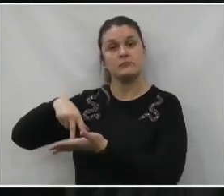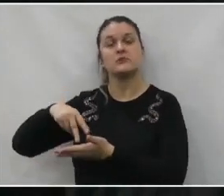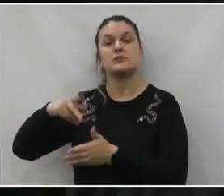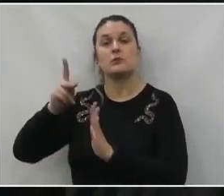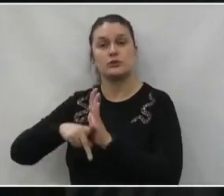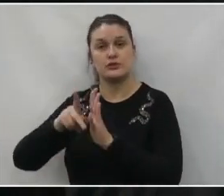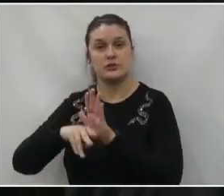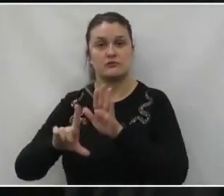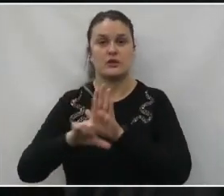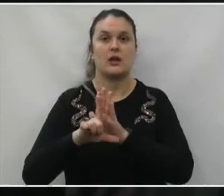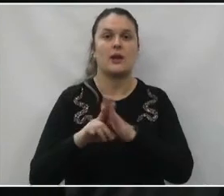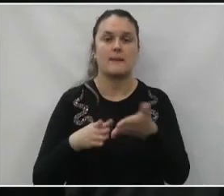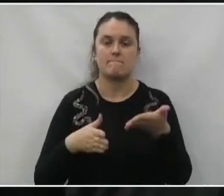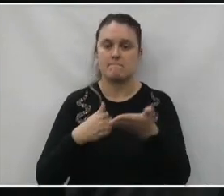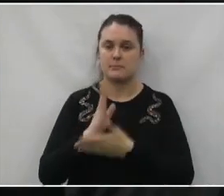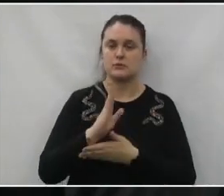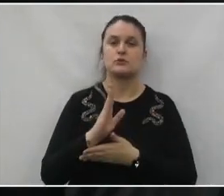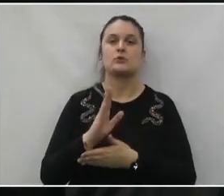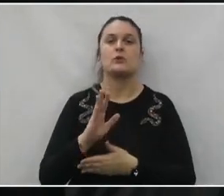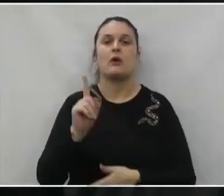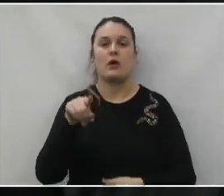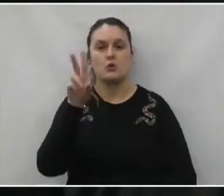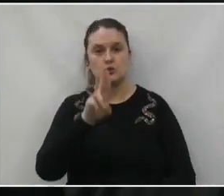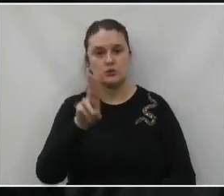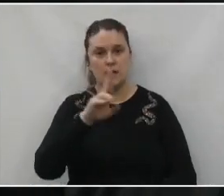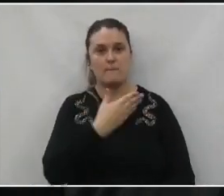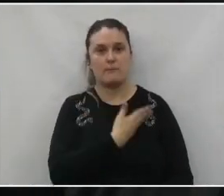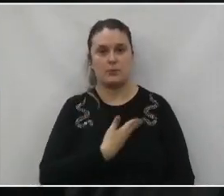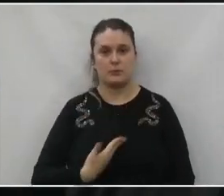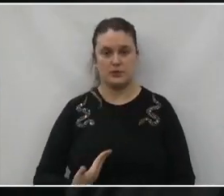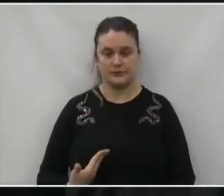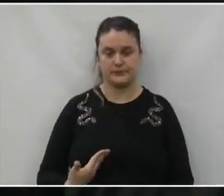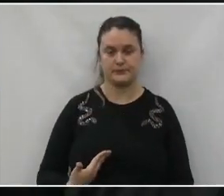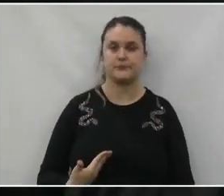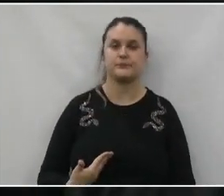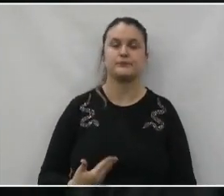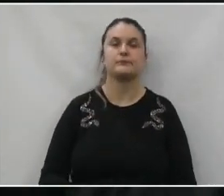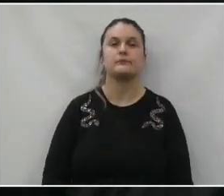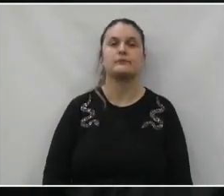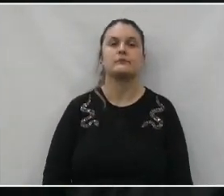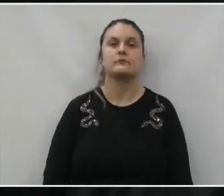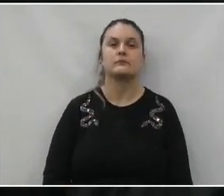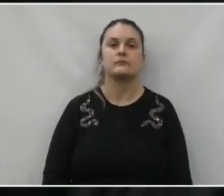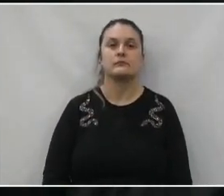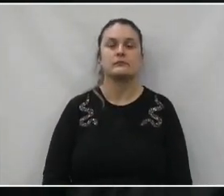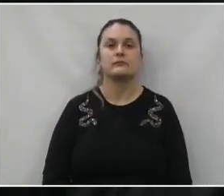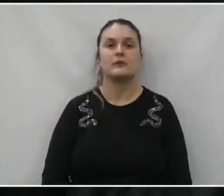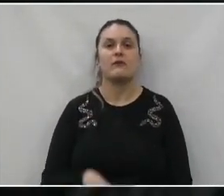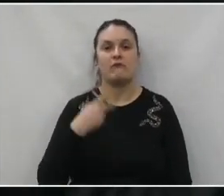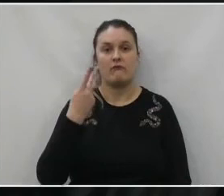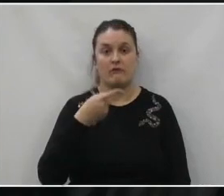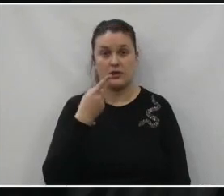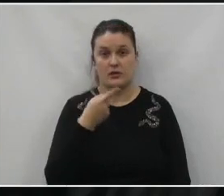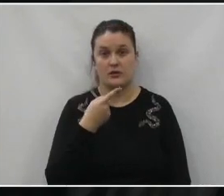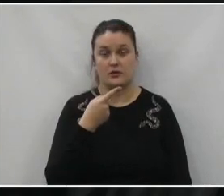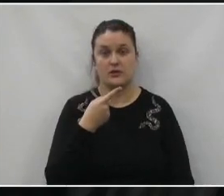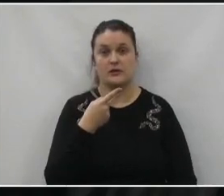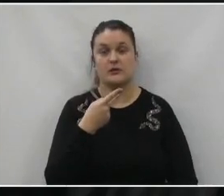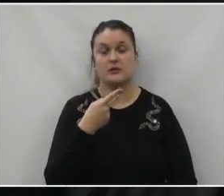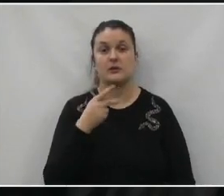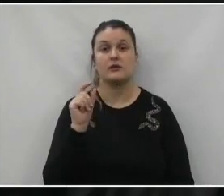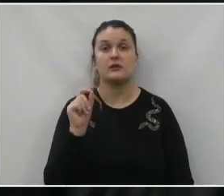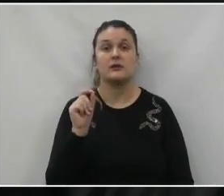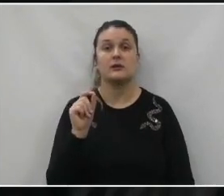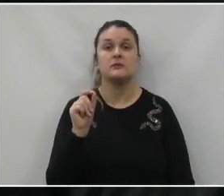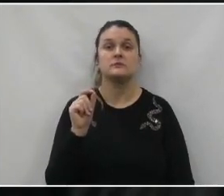lei tornando a associação como utilidade pública. Dizer